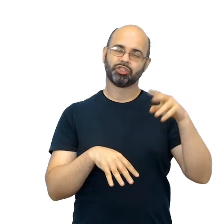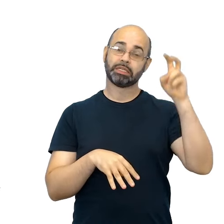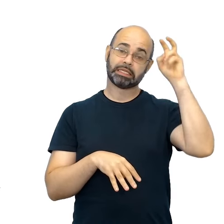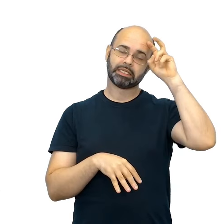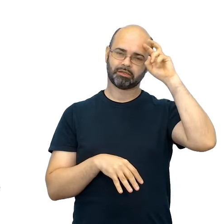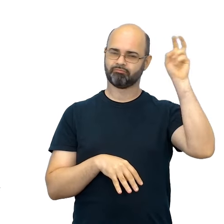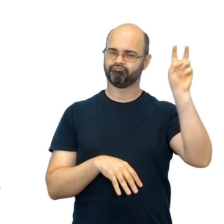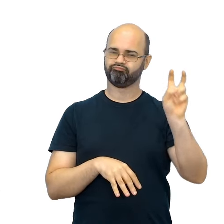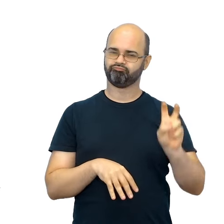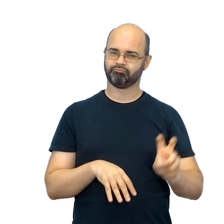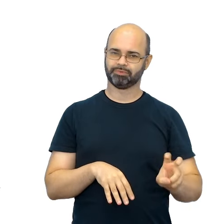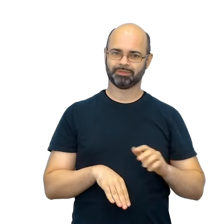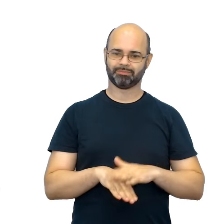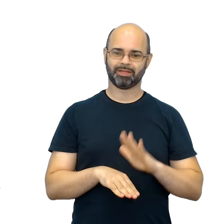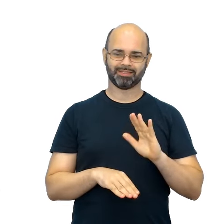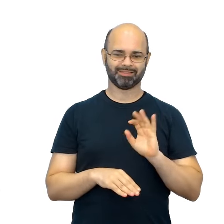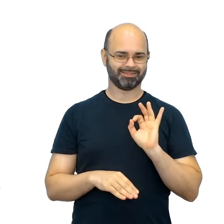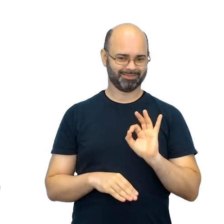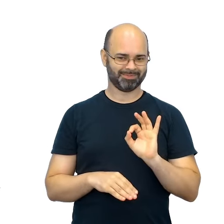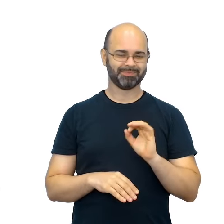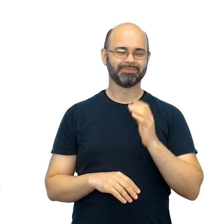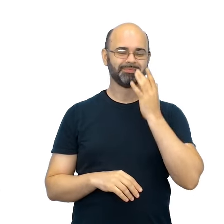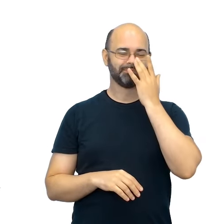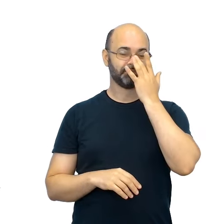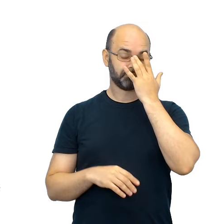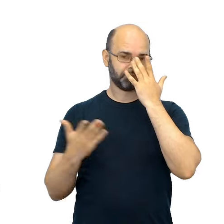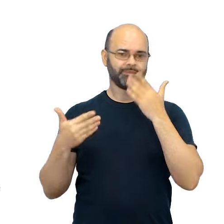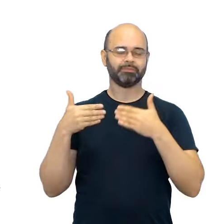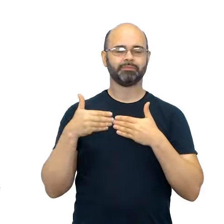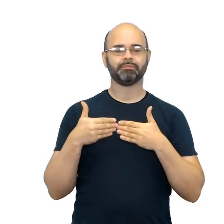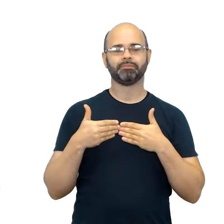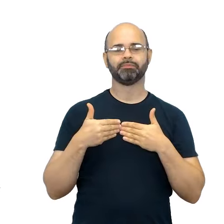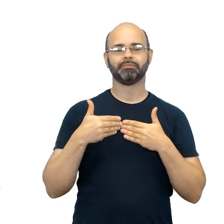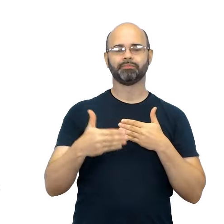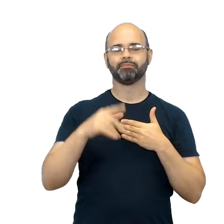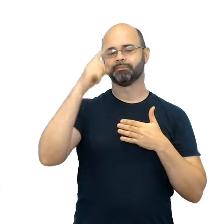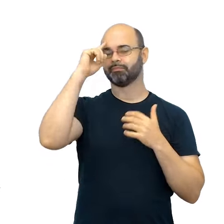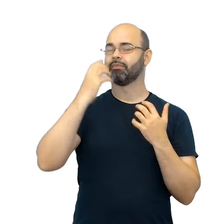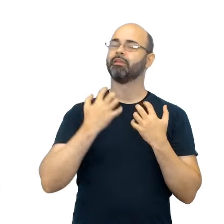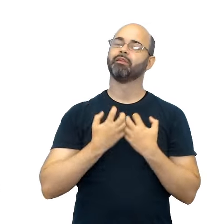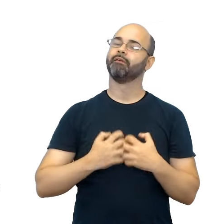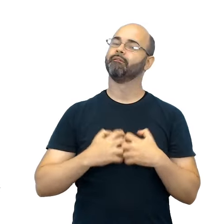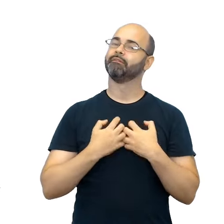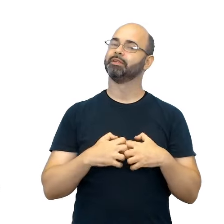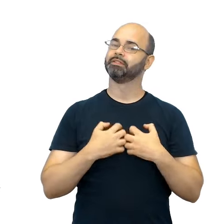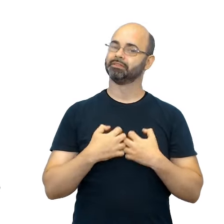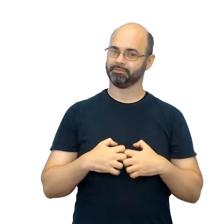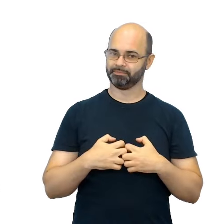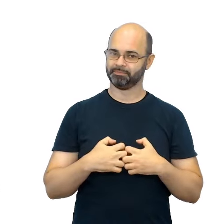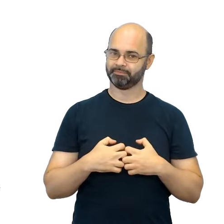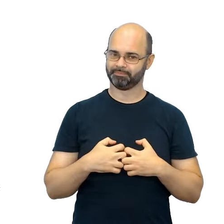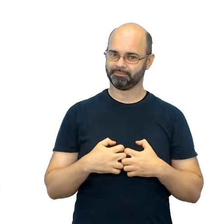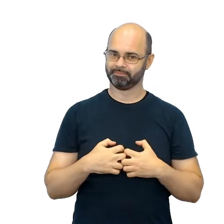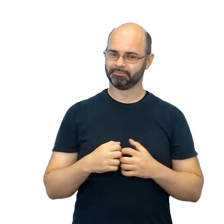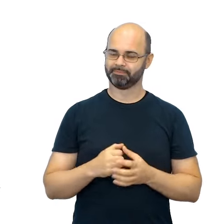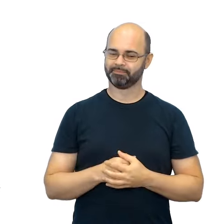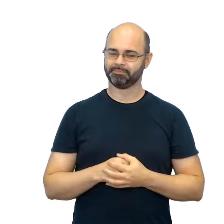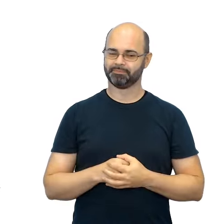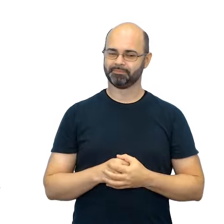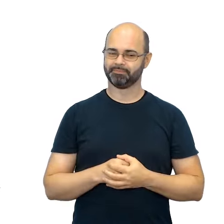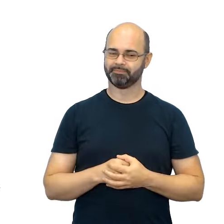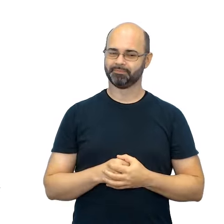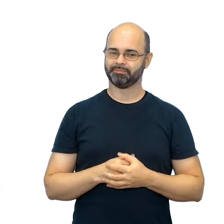aí nosso próximo momento é o momento de reflexão e onde